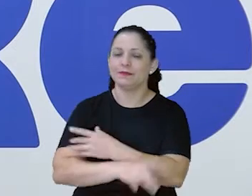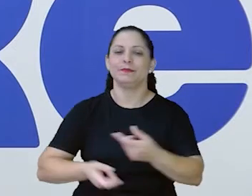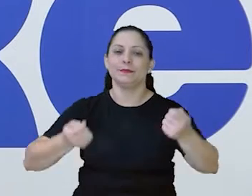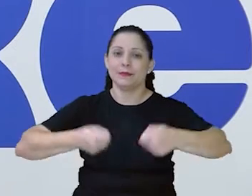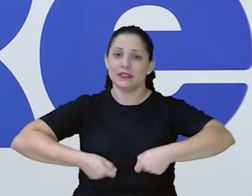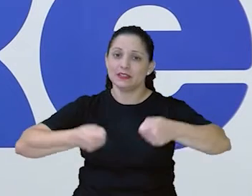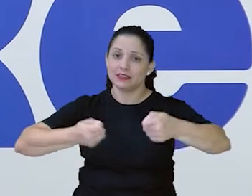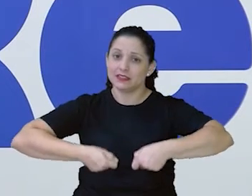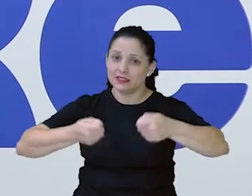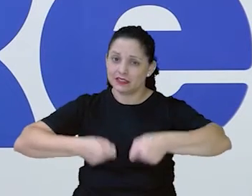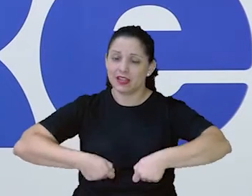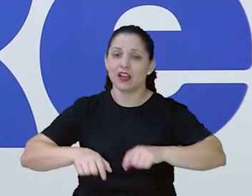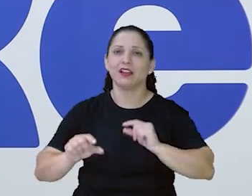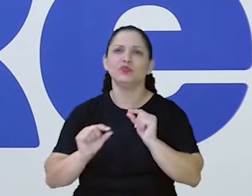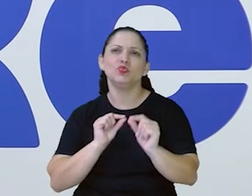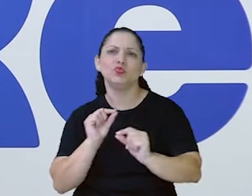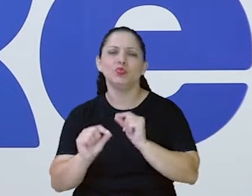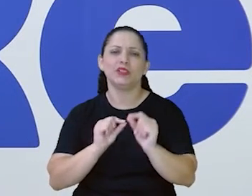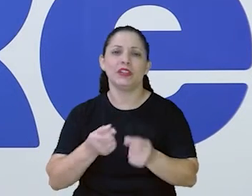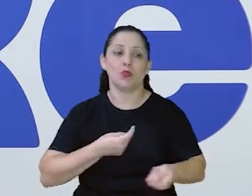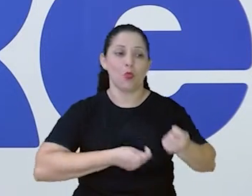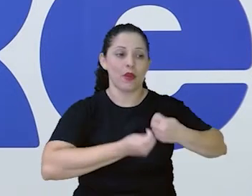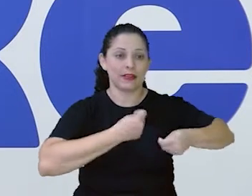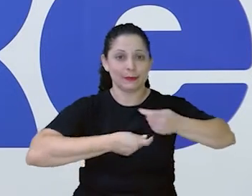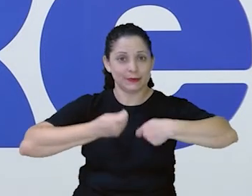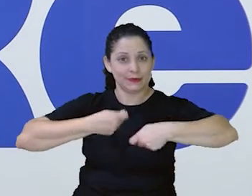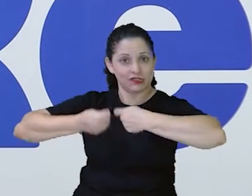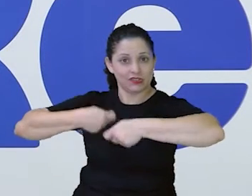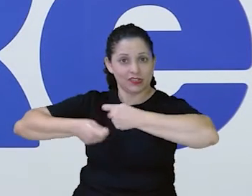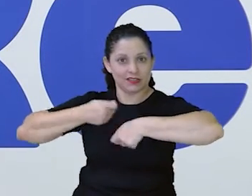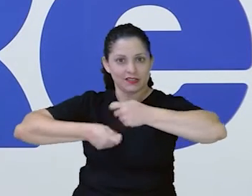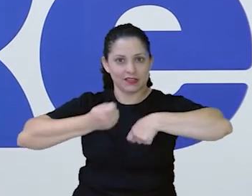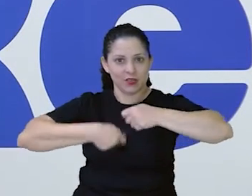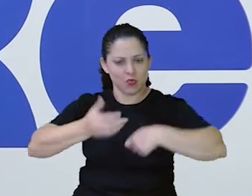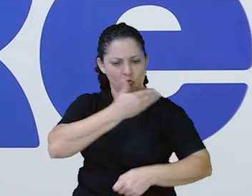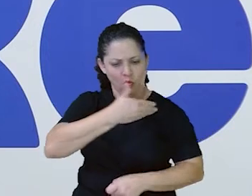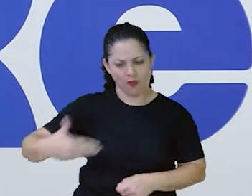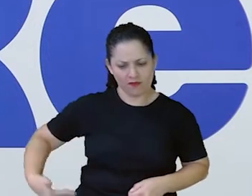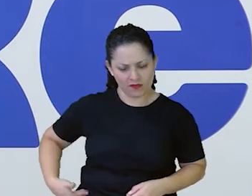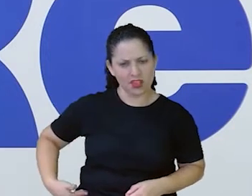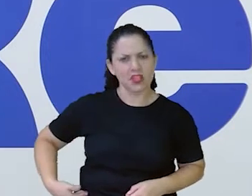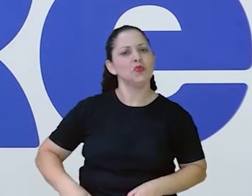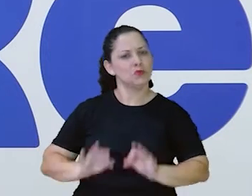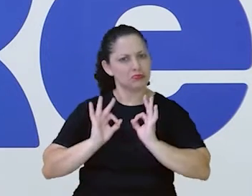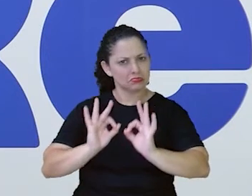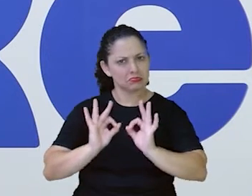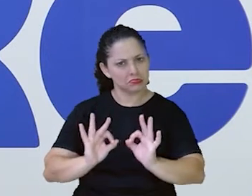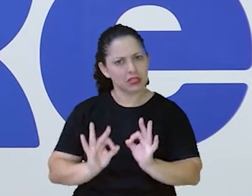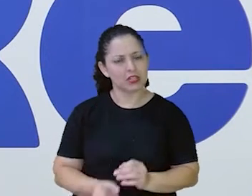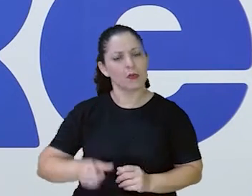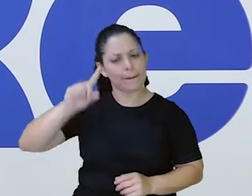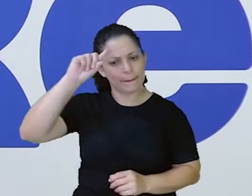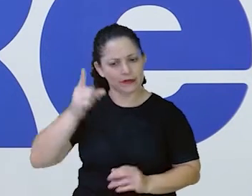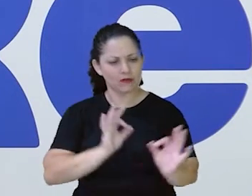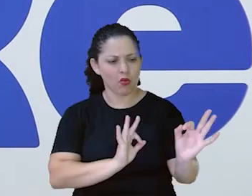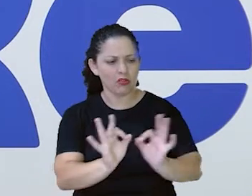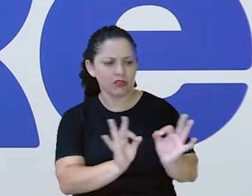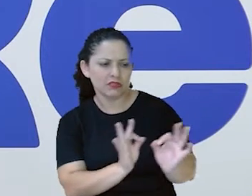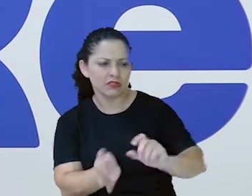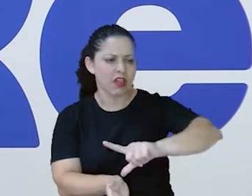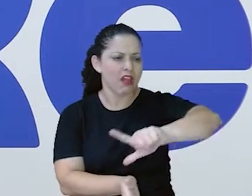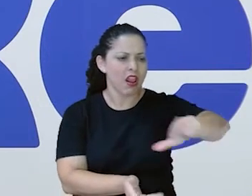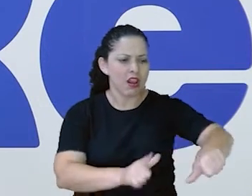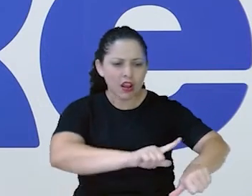de de uma boa administração pública, né, para recolher o lixo, para que isso não aconteça nas